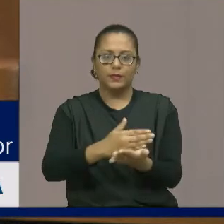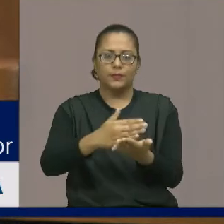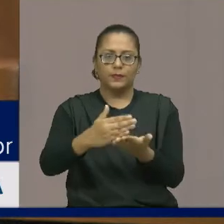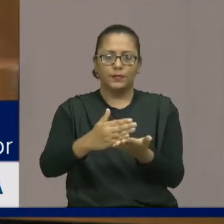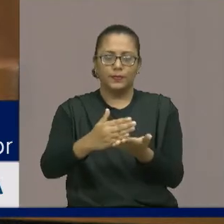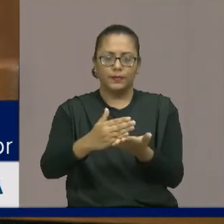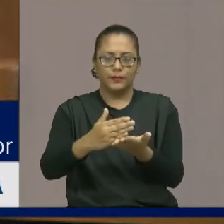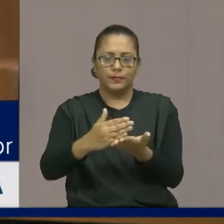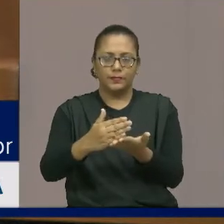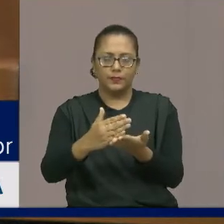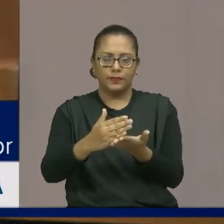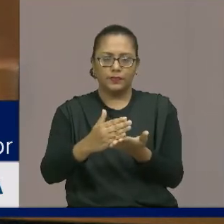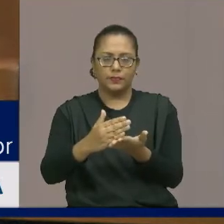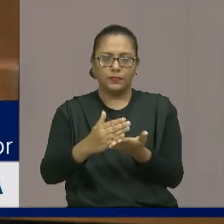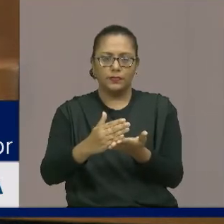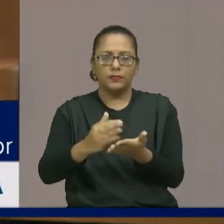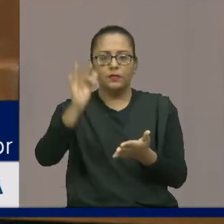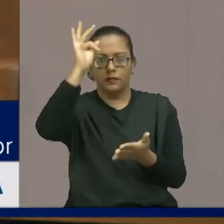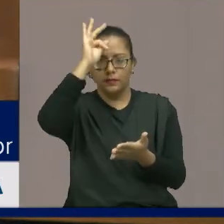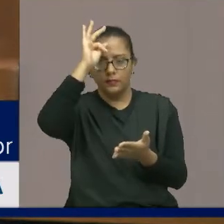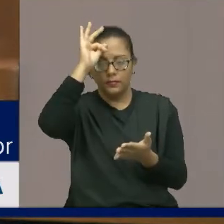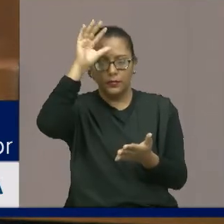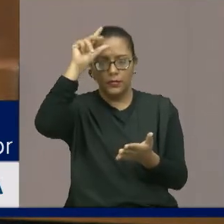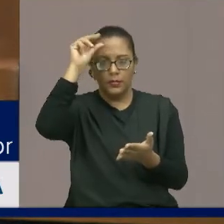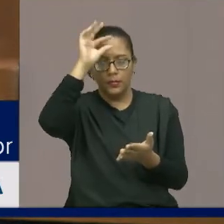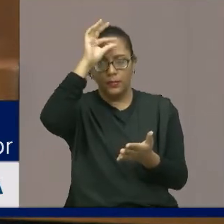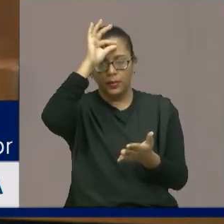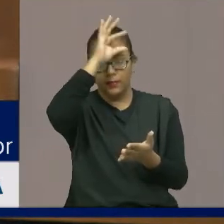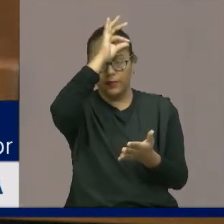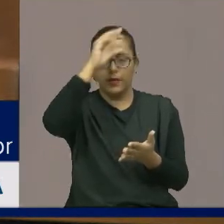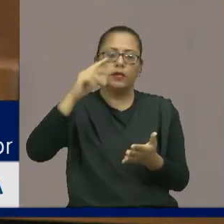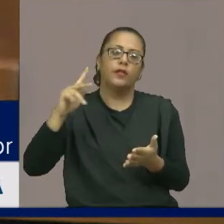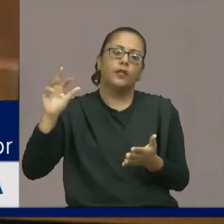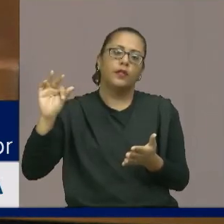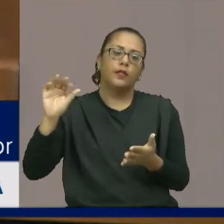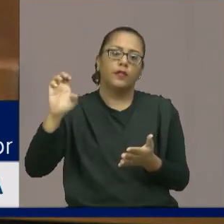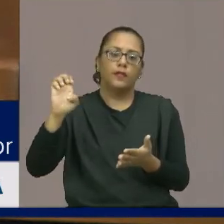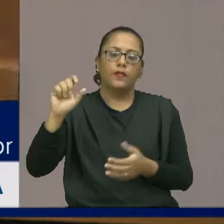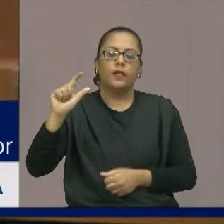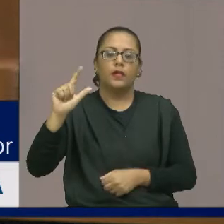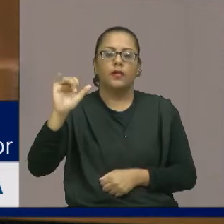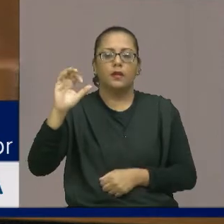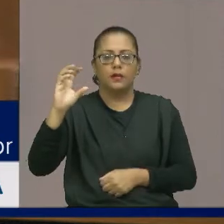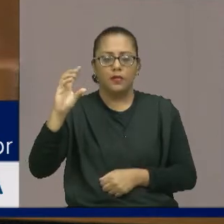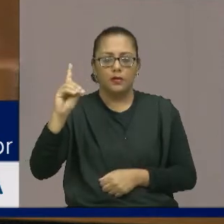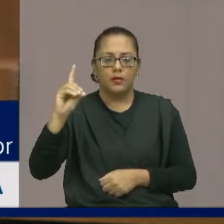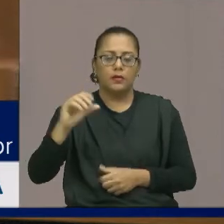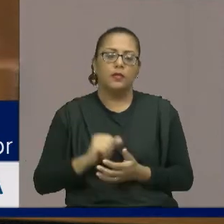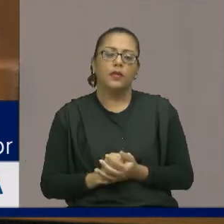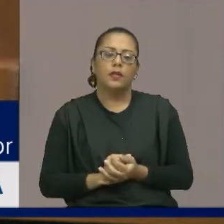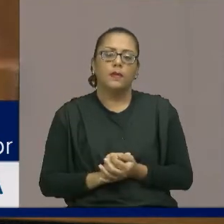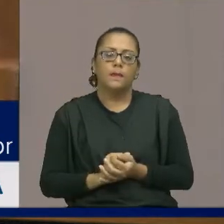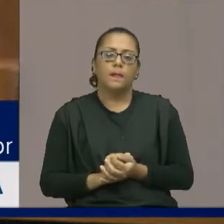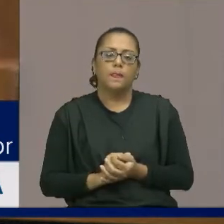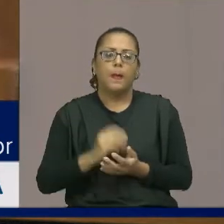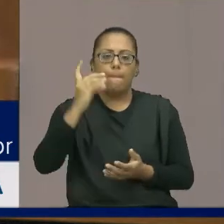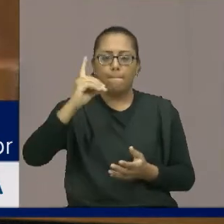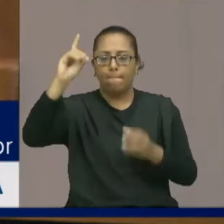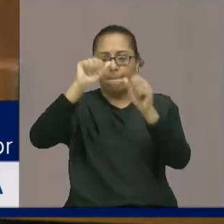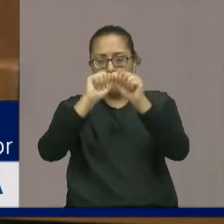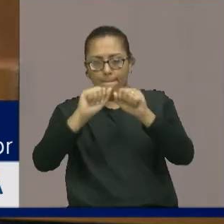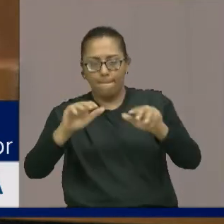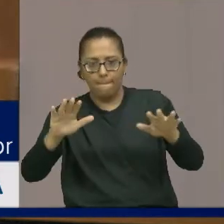Felício Ramuti, anunciado no último dia 24. Deus abençoe vocês, muito sucesso. Eu quero aproveitar o momento também